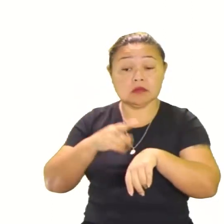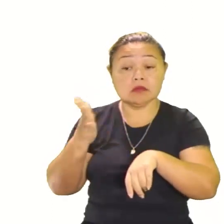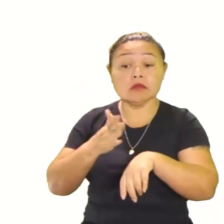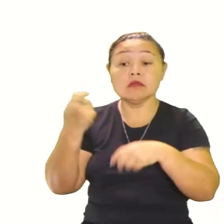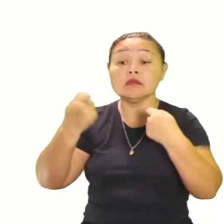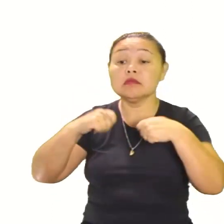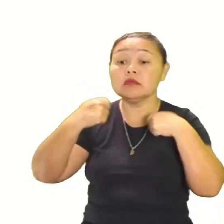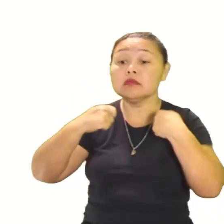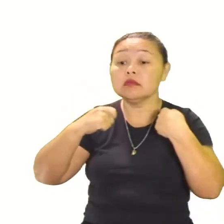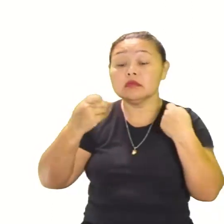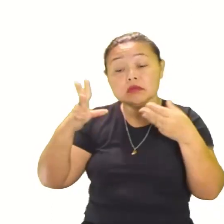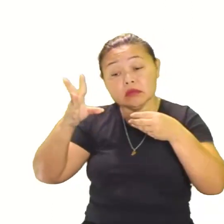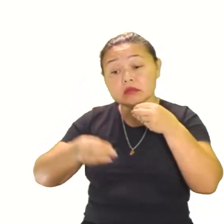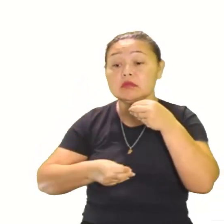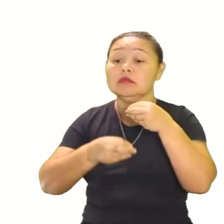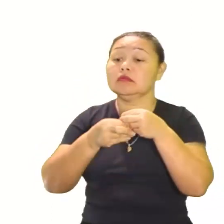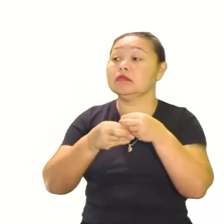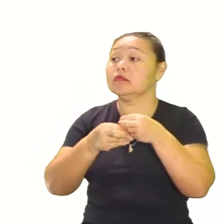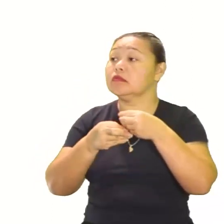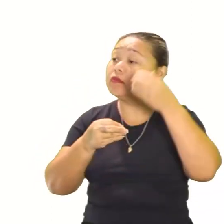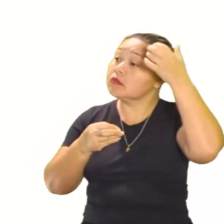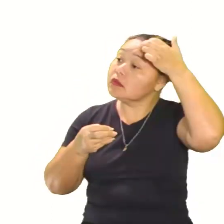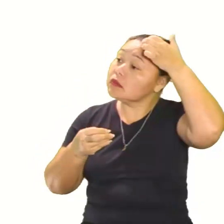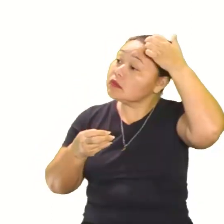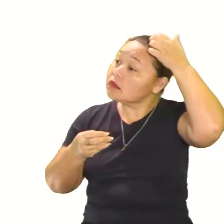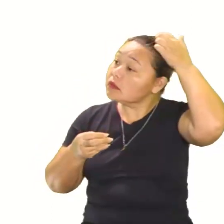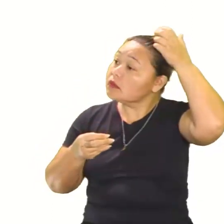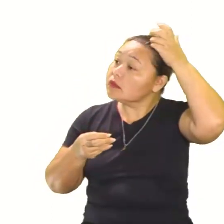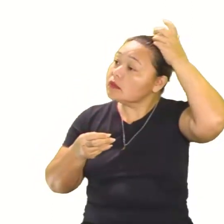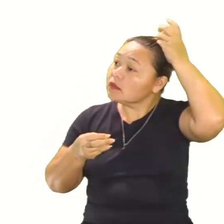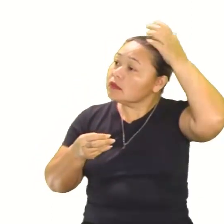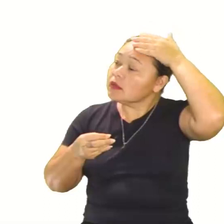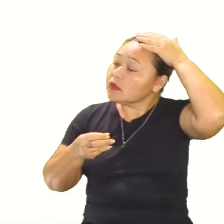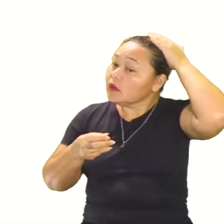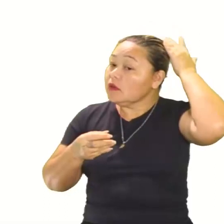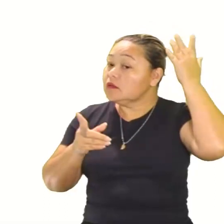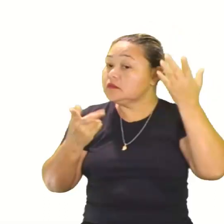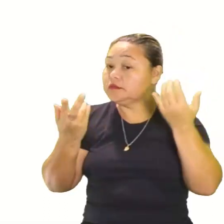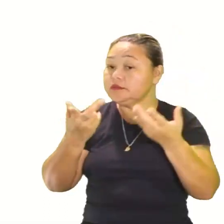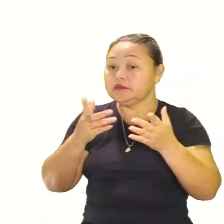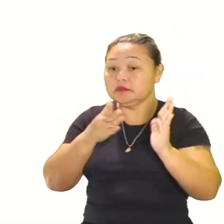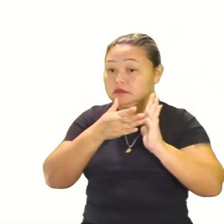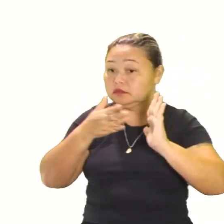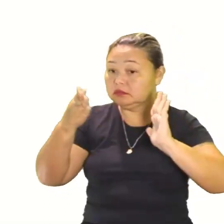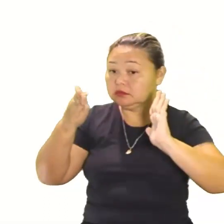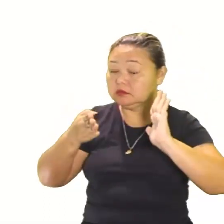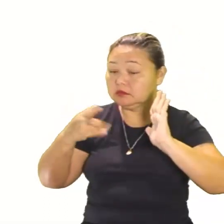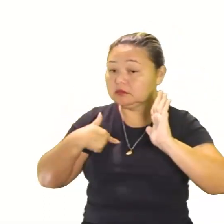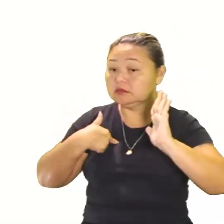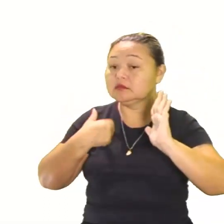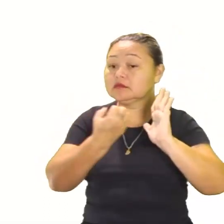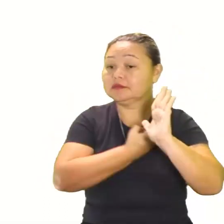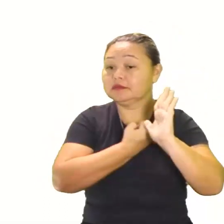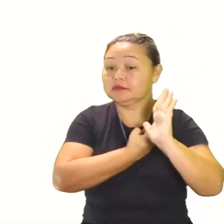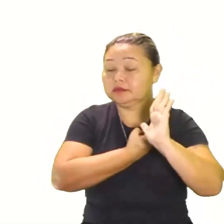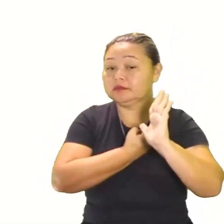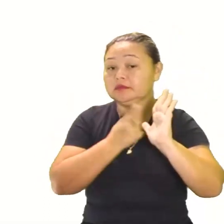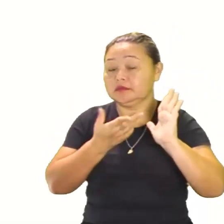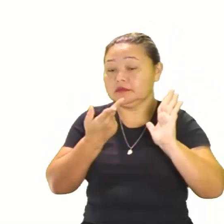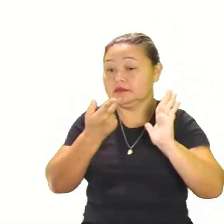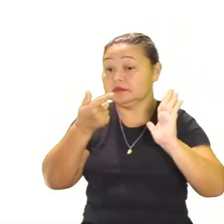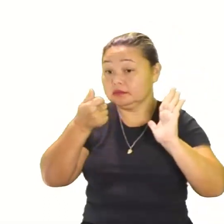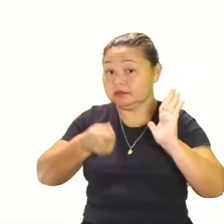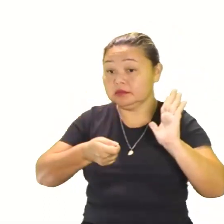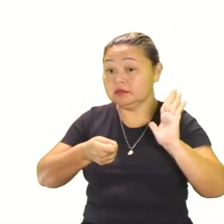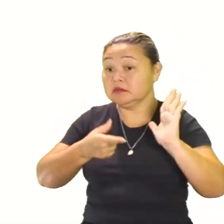ela necessita de um complemento. Ela necessita, além desse módulo, desse valor que eu afirmei,